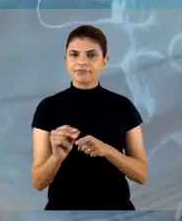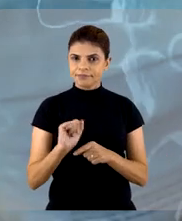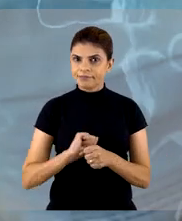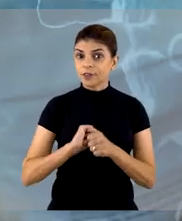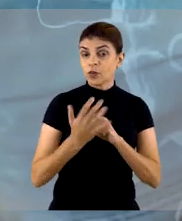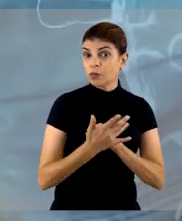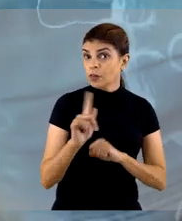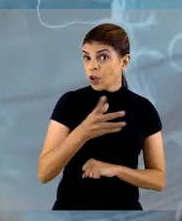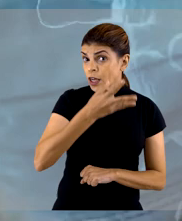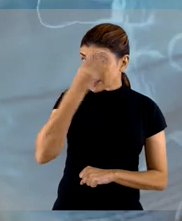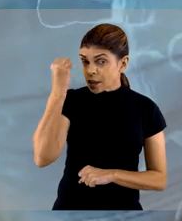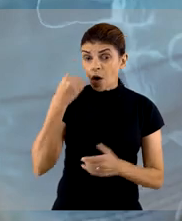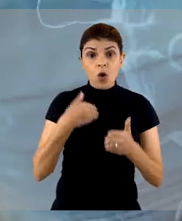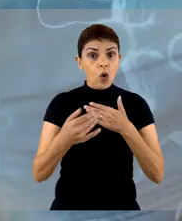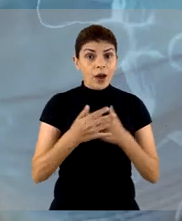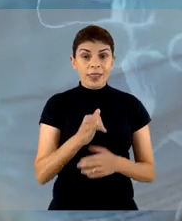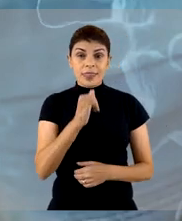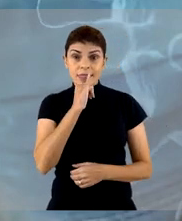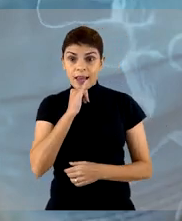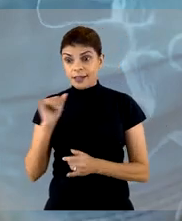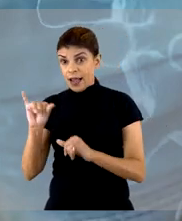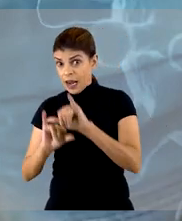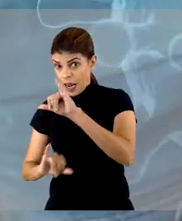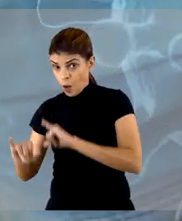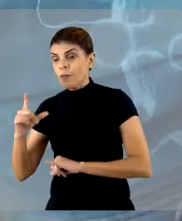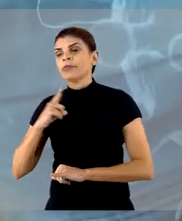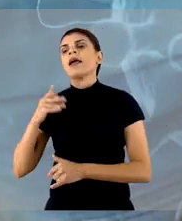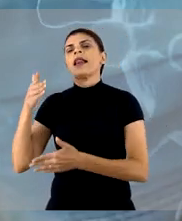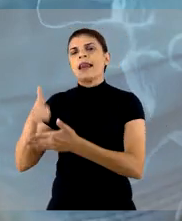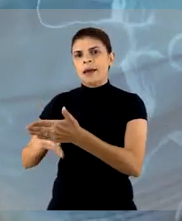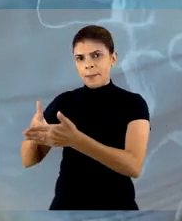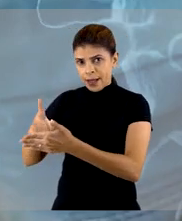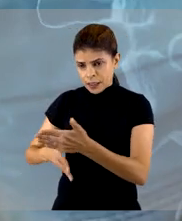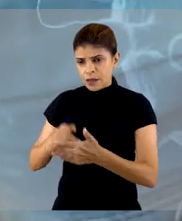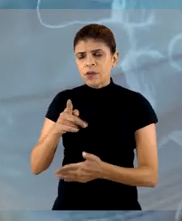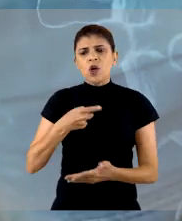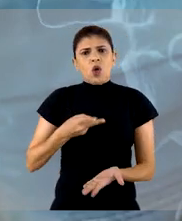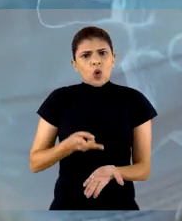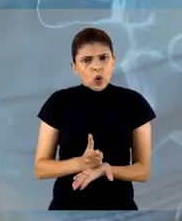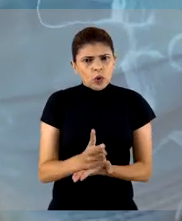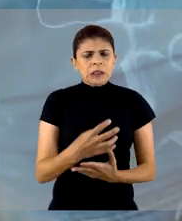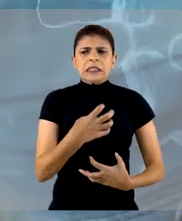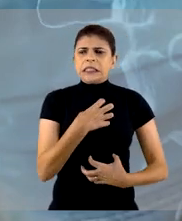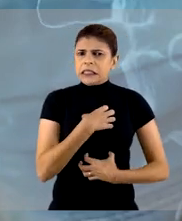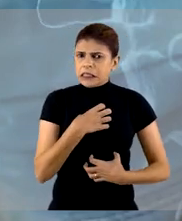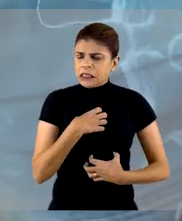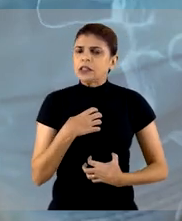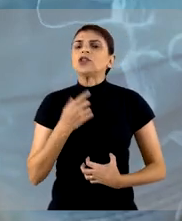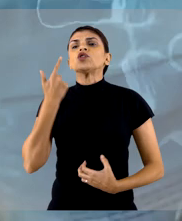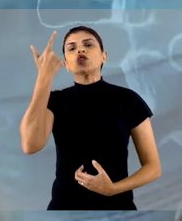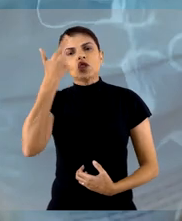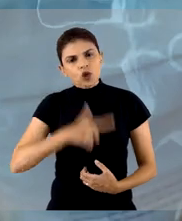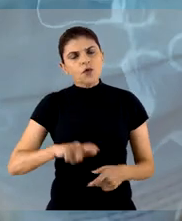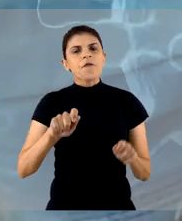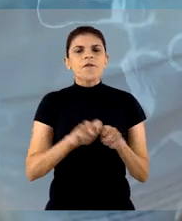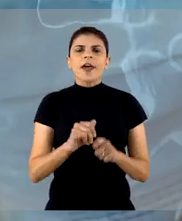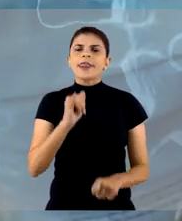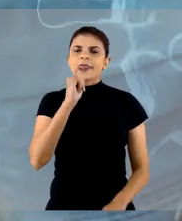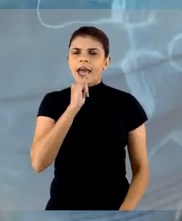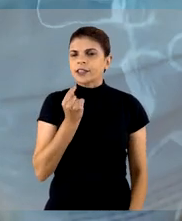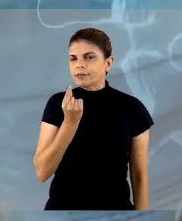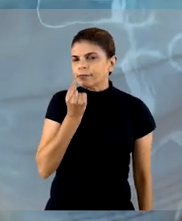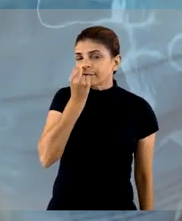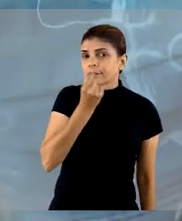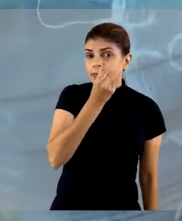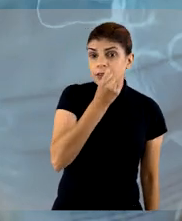coronavírus. Então não esqueça, todo teste laboratorial tem suas limitações. Se você continuar com sintomas, tem que refazer a testagem, porque